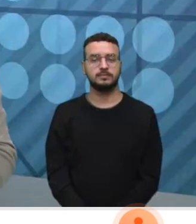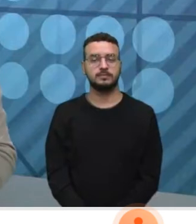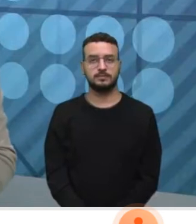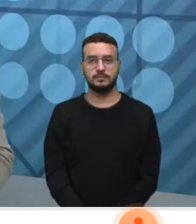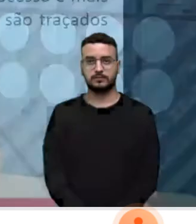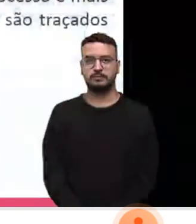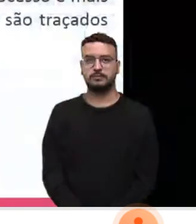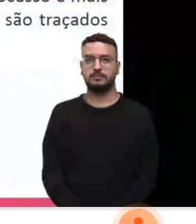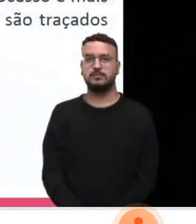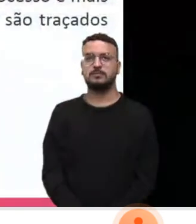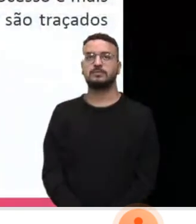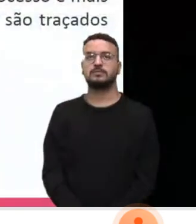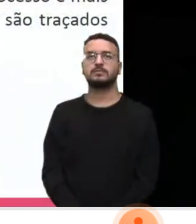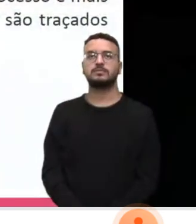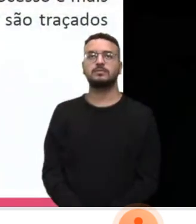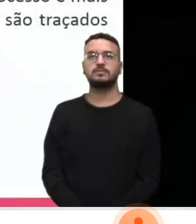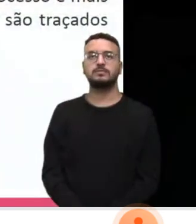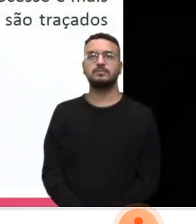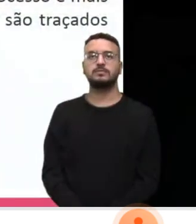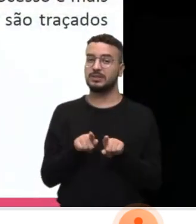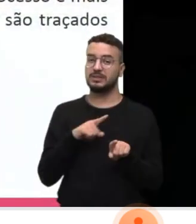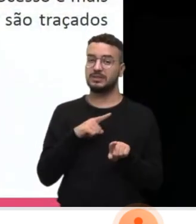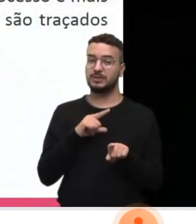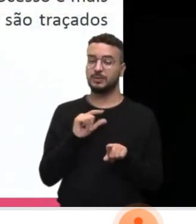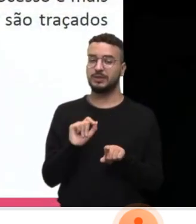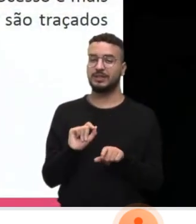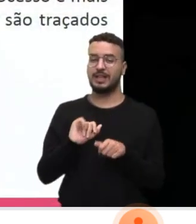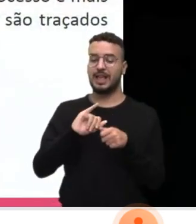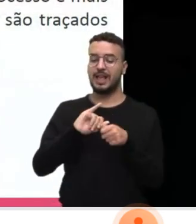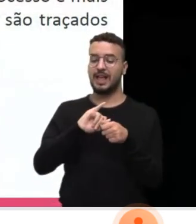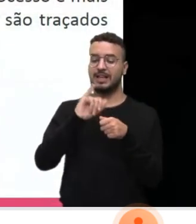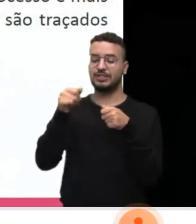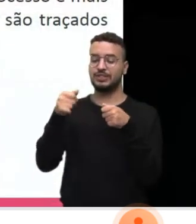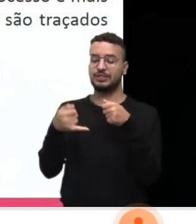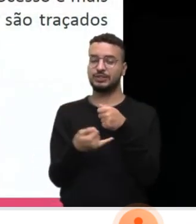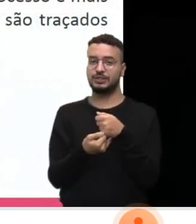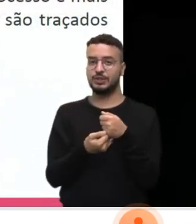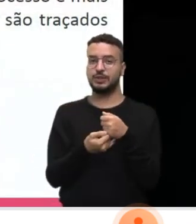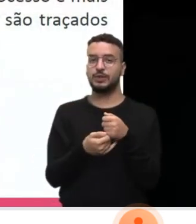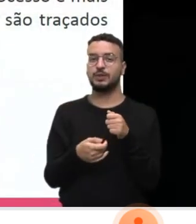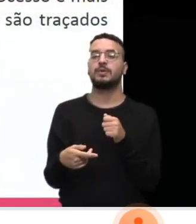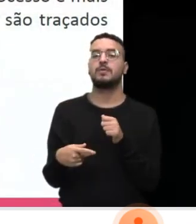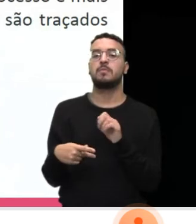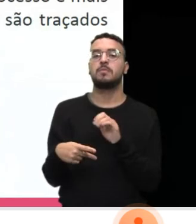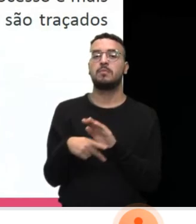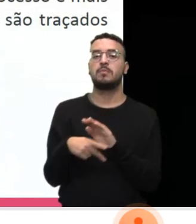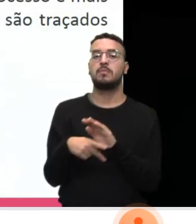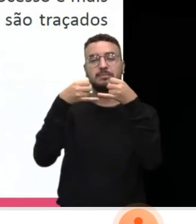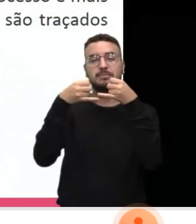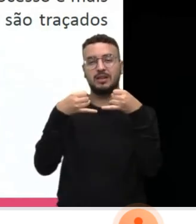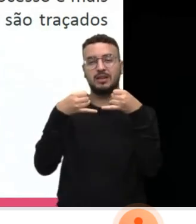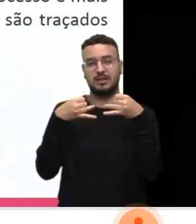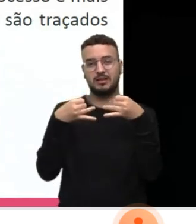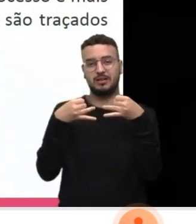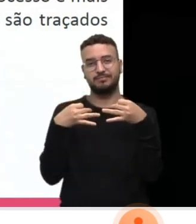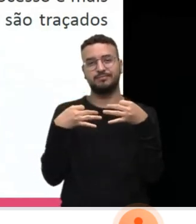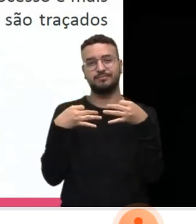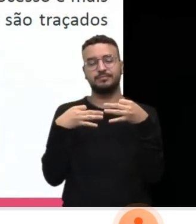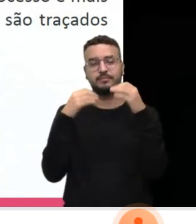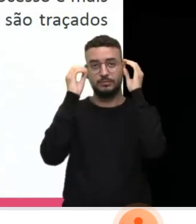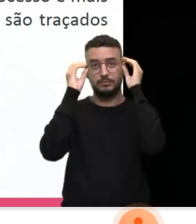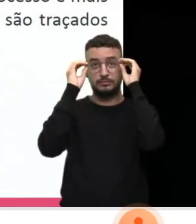No quadro, nós temos também os adjetivos que são chamados de adjetivos descritivos,